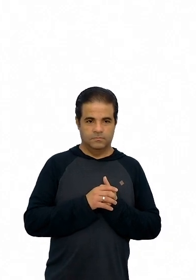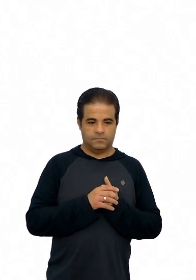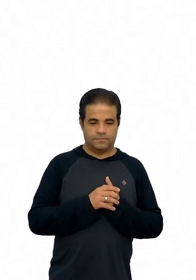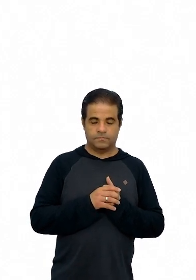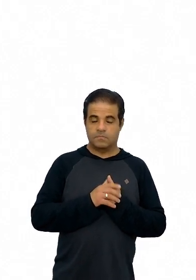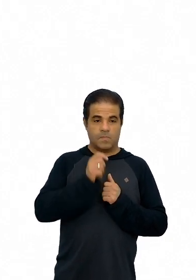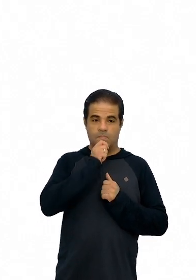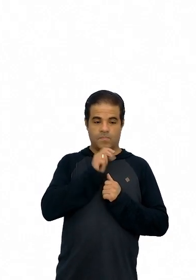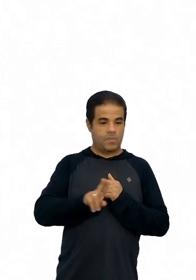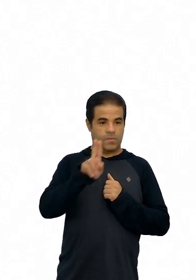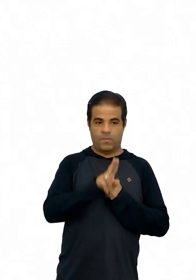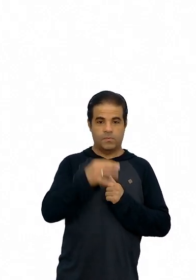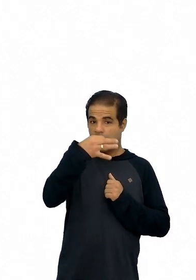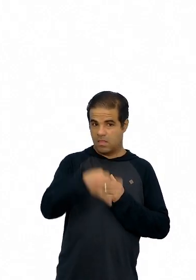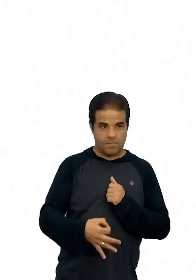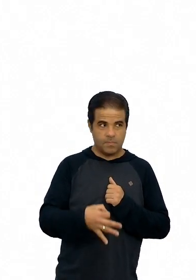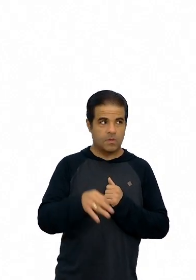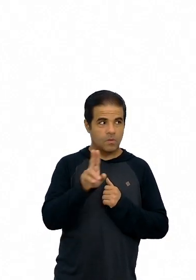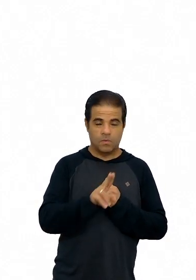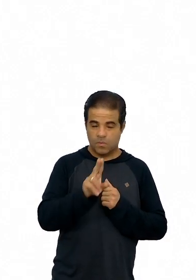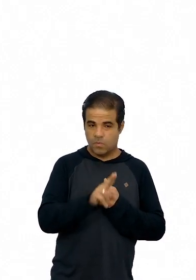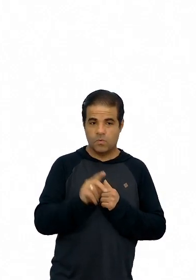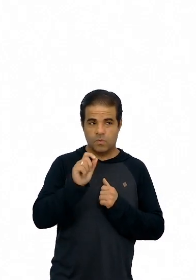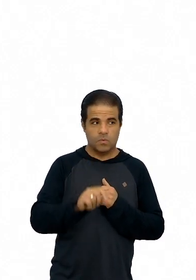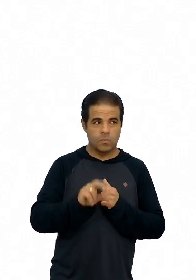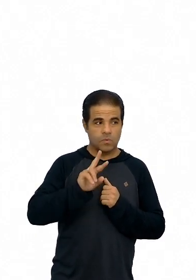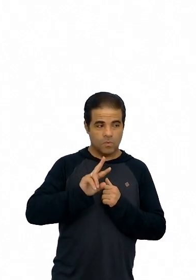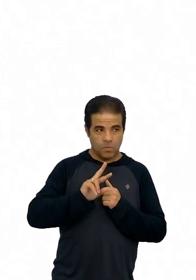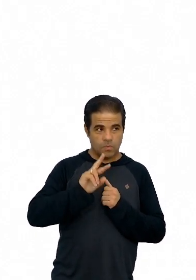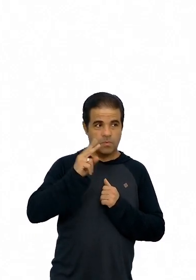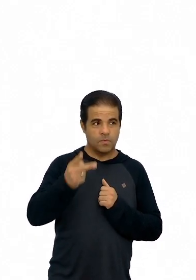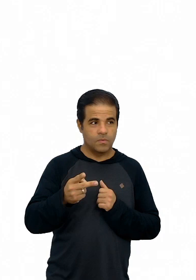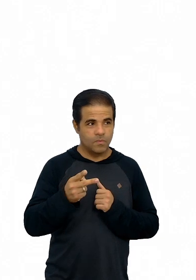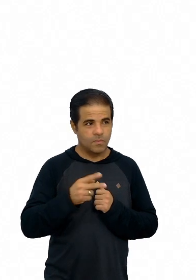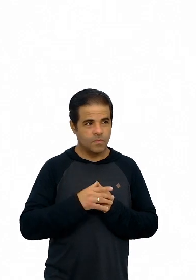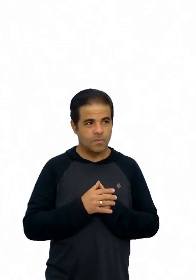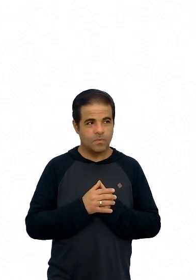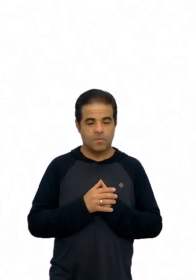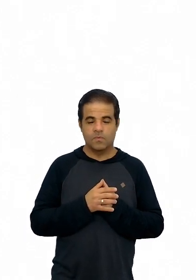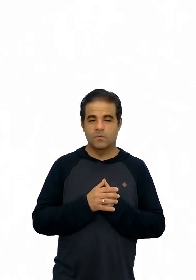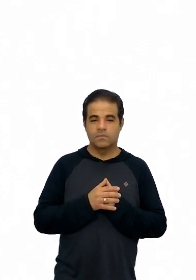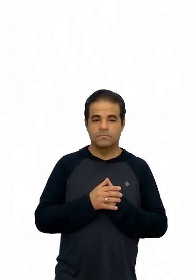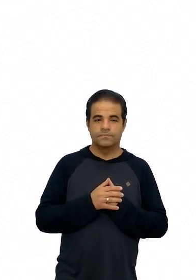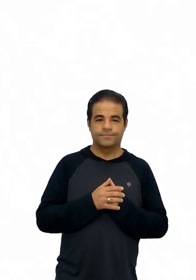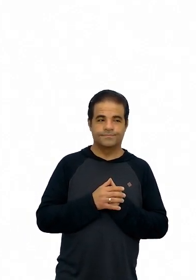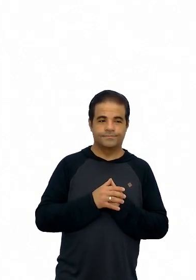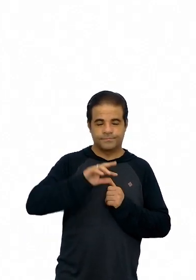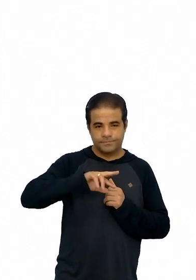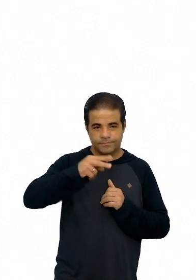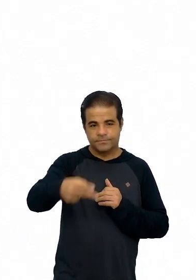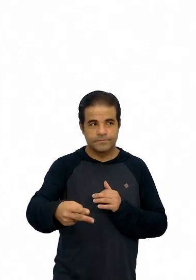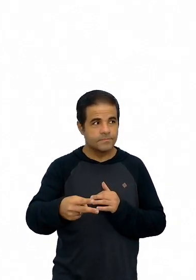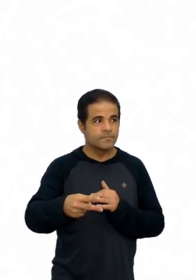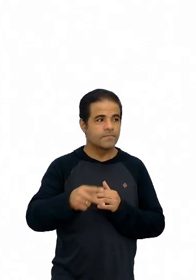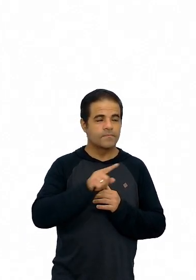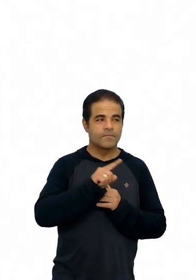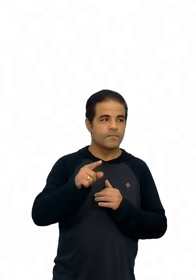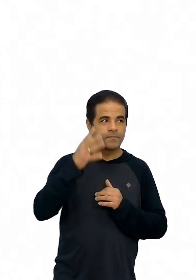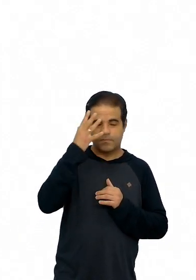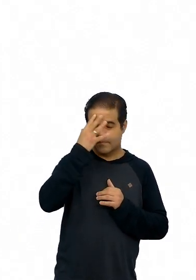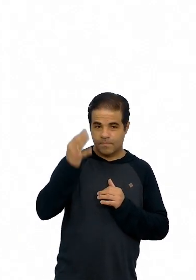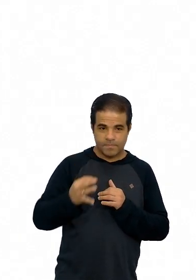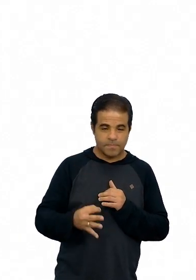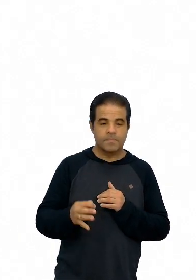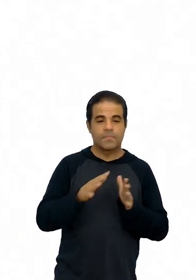não usam devidamente, né, o transferidor, nossa, o que é um transferidor? Né, se eles não entendem, né,